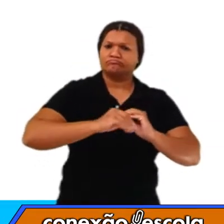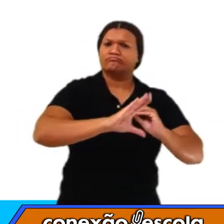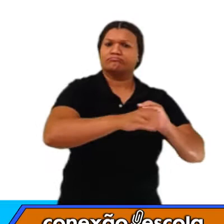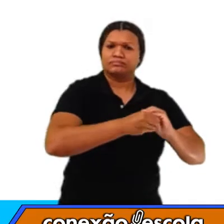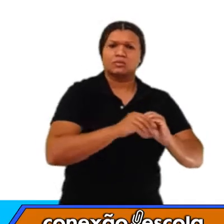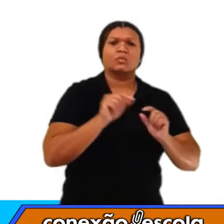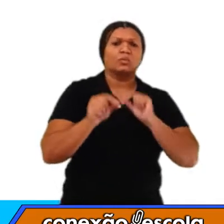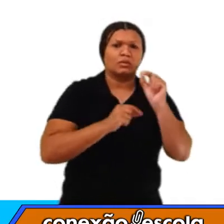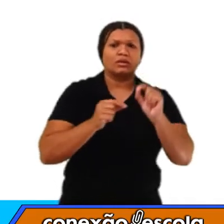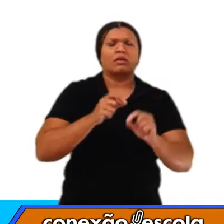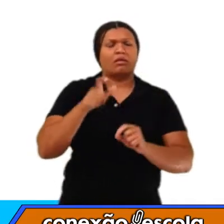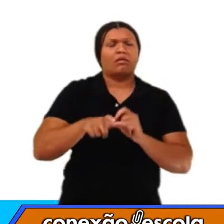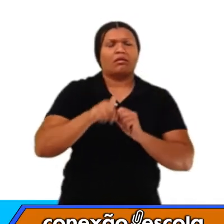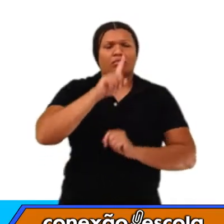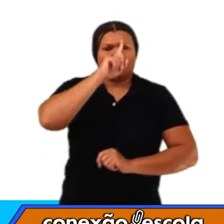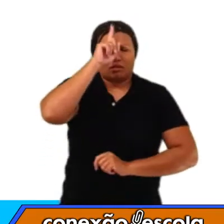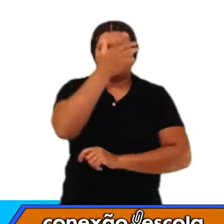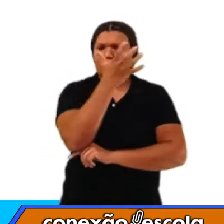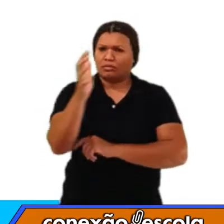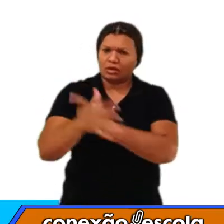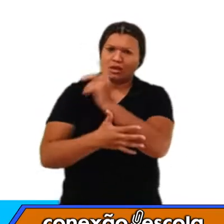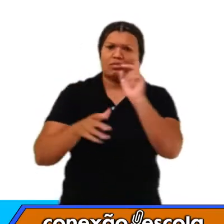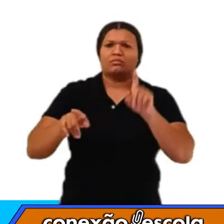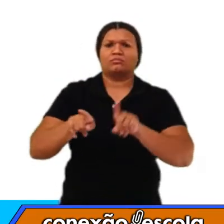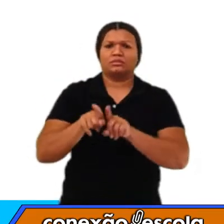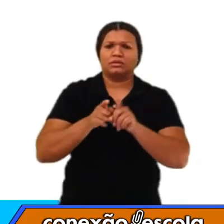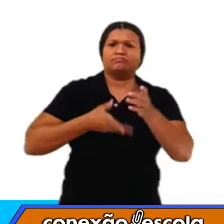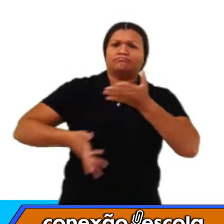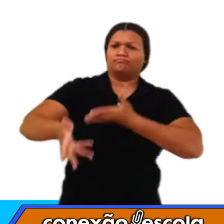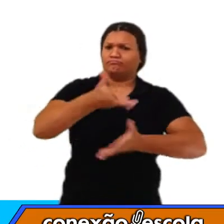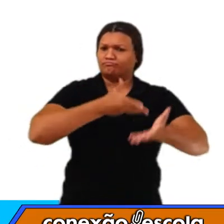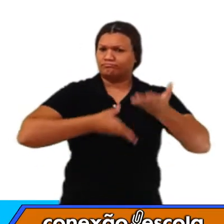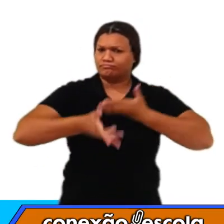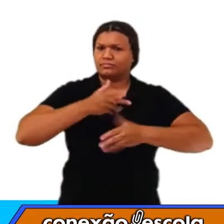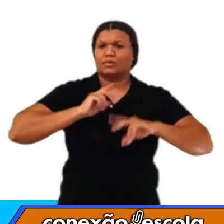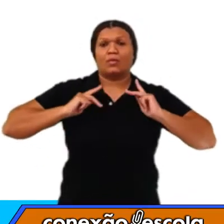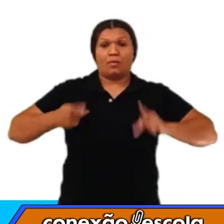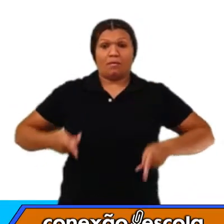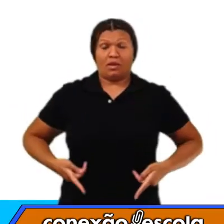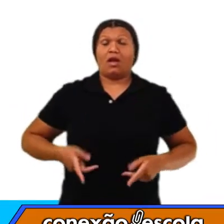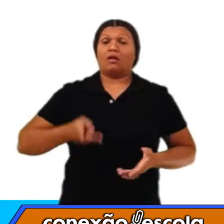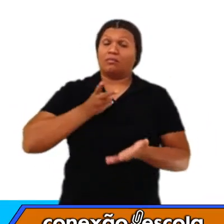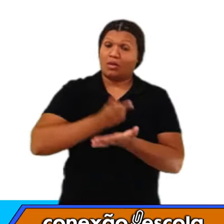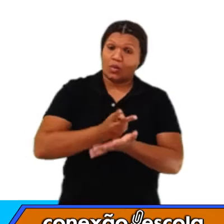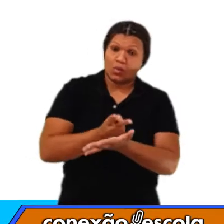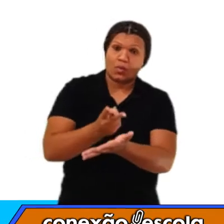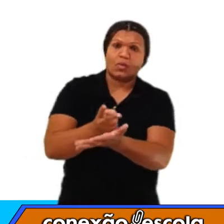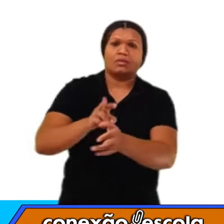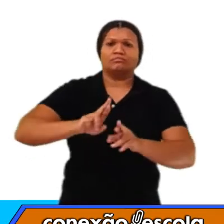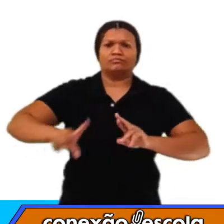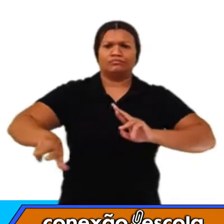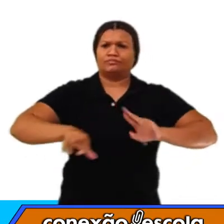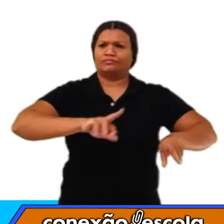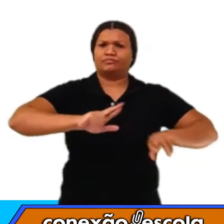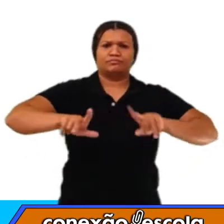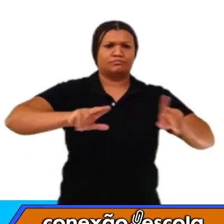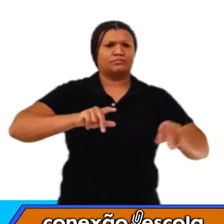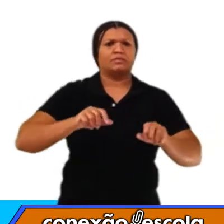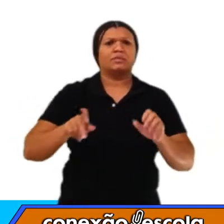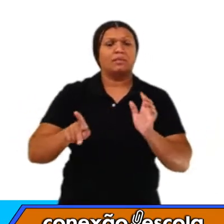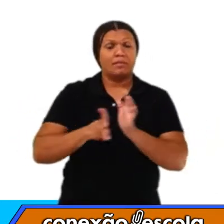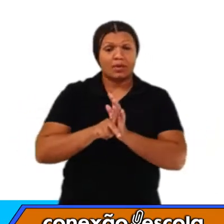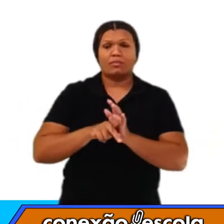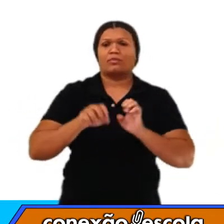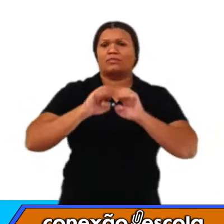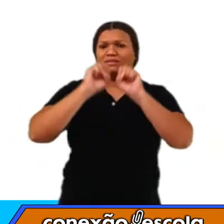humanos em harmonia com esse mundo natural, para manter diferentes fatores de todo esse ecossistema, entre